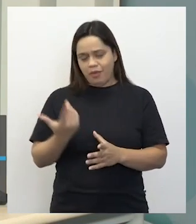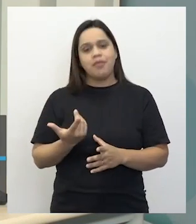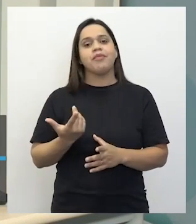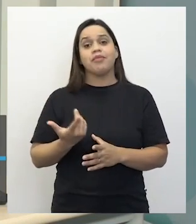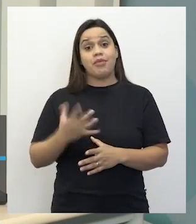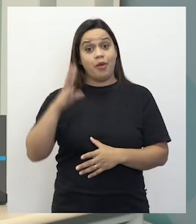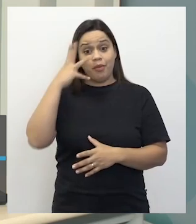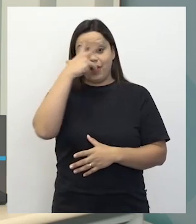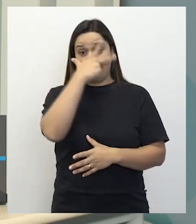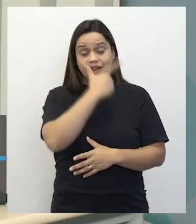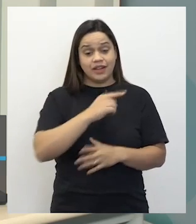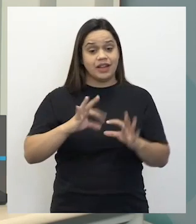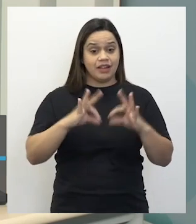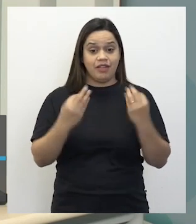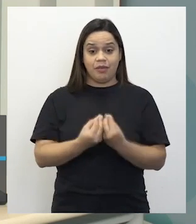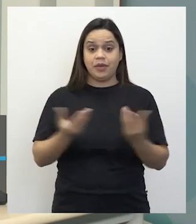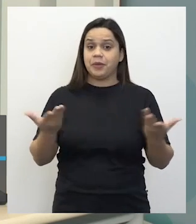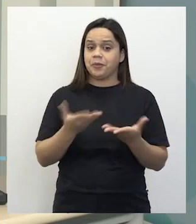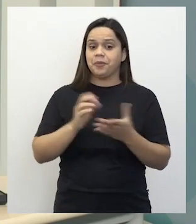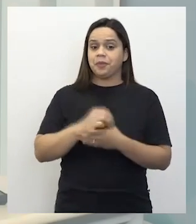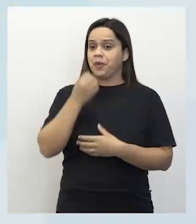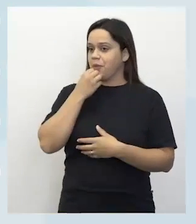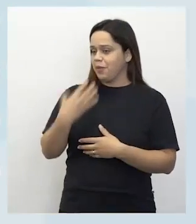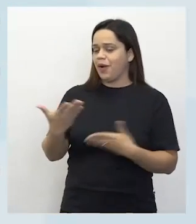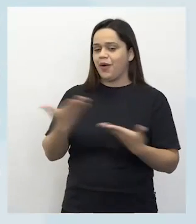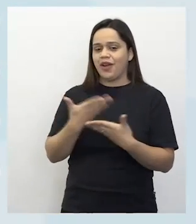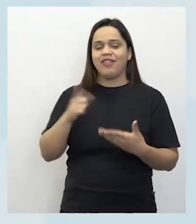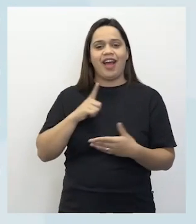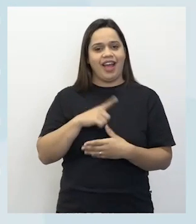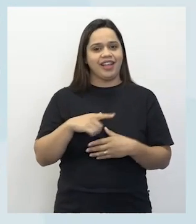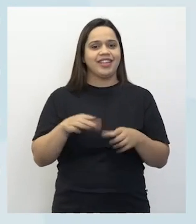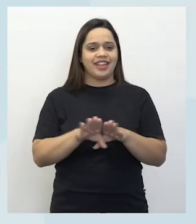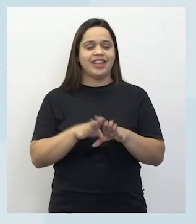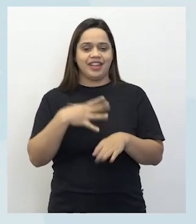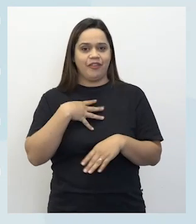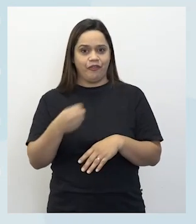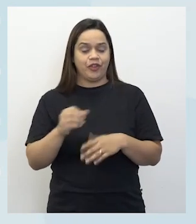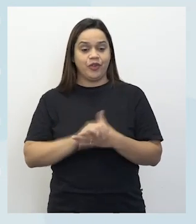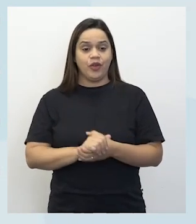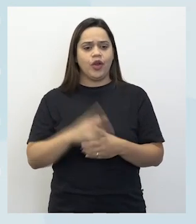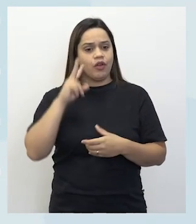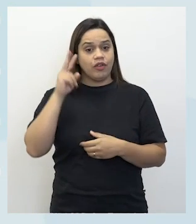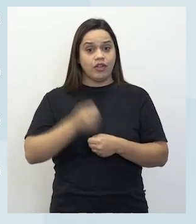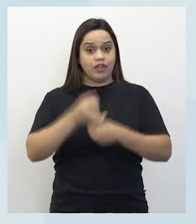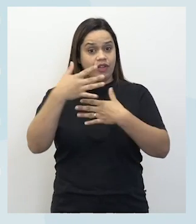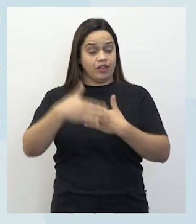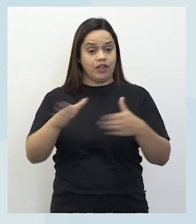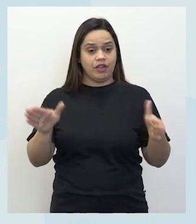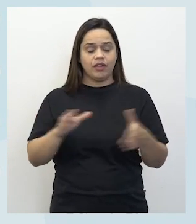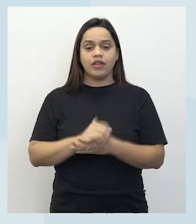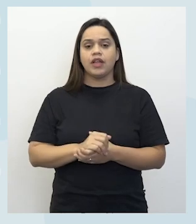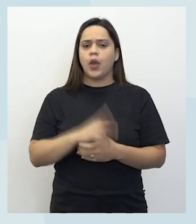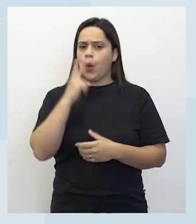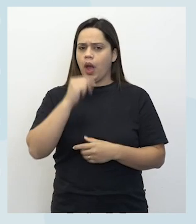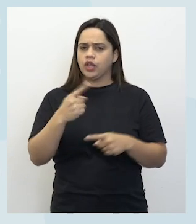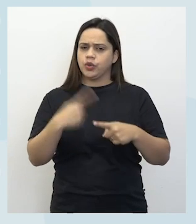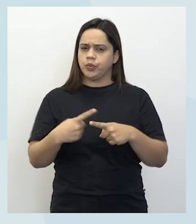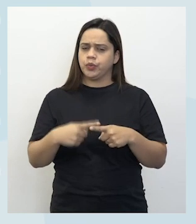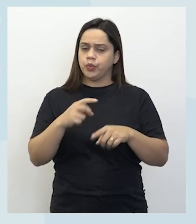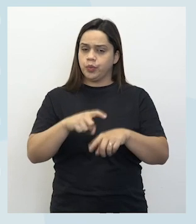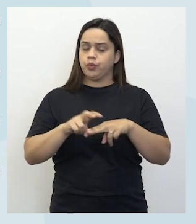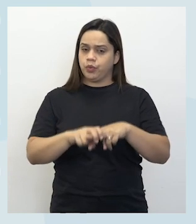ovinhos. Aí vocês vão responder no chat aí essa atividade. Pode abrir o chat já, que aí eu acho que por conta do tempo eles conseguem responder